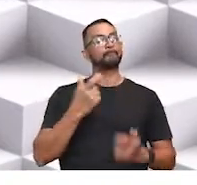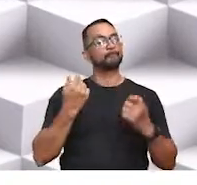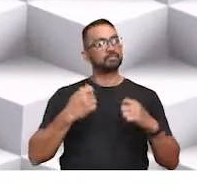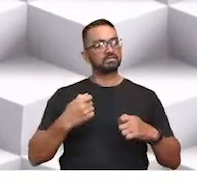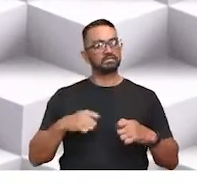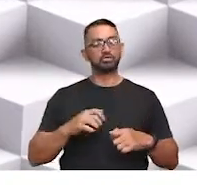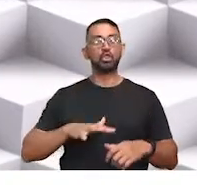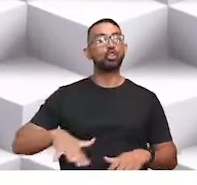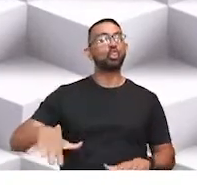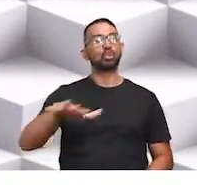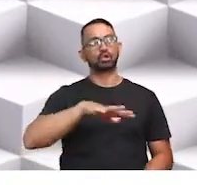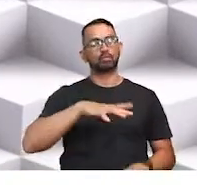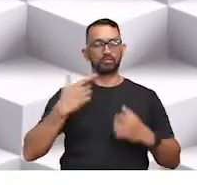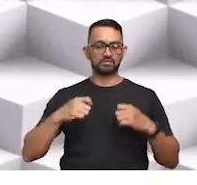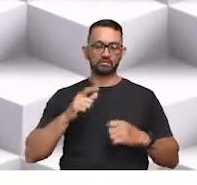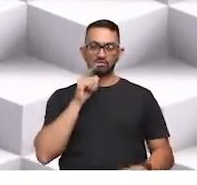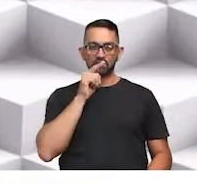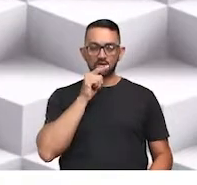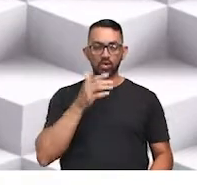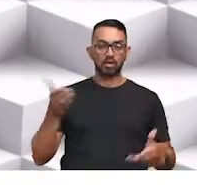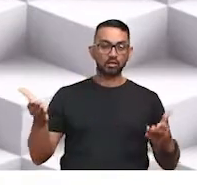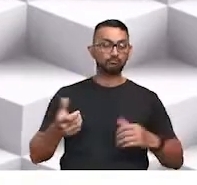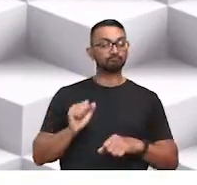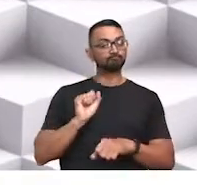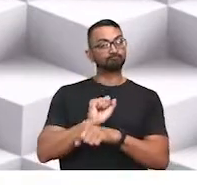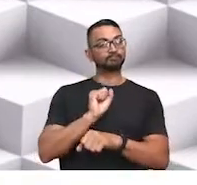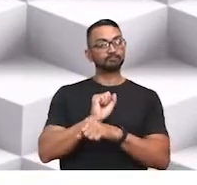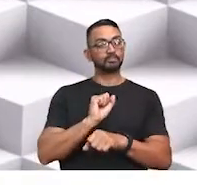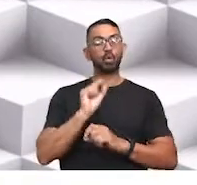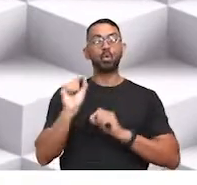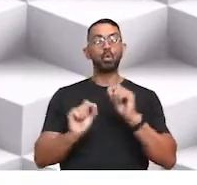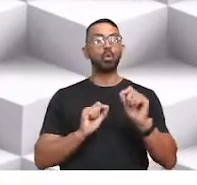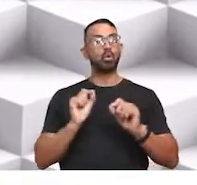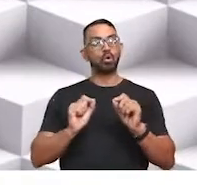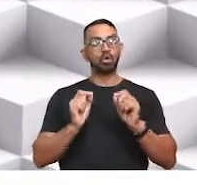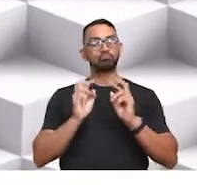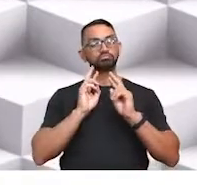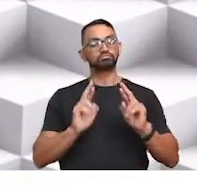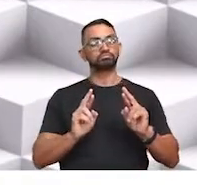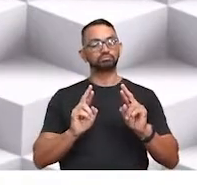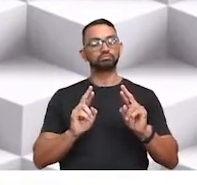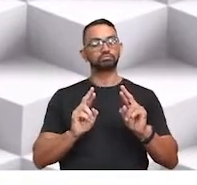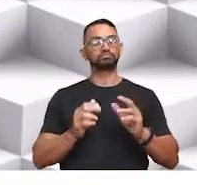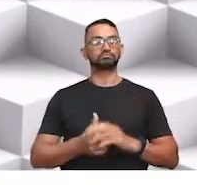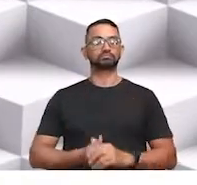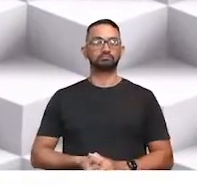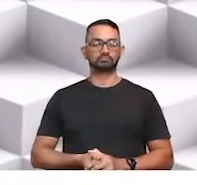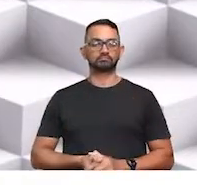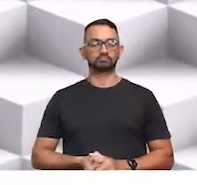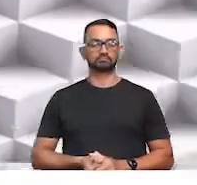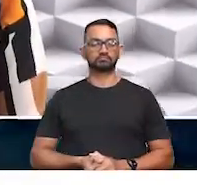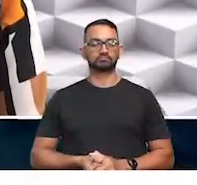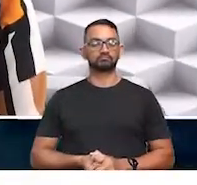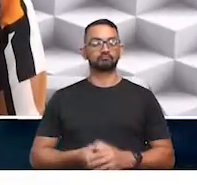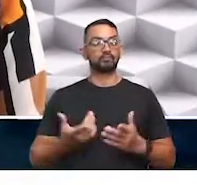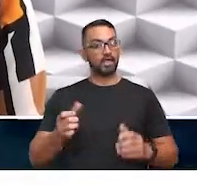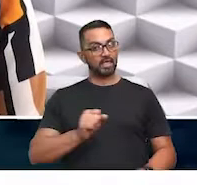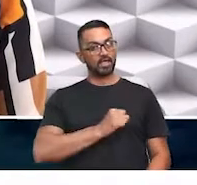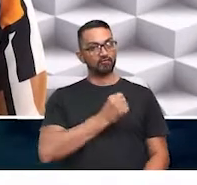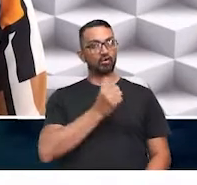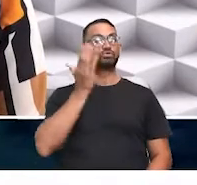né e é algo que eles precisam todos nós precisamos de ar então a gente aguarda para ver quais serão aí os próximos Capítulos dessa história